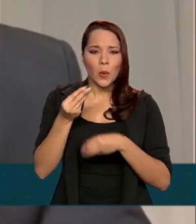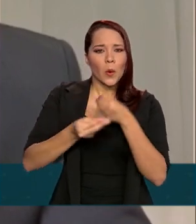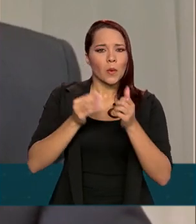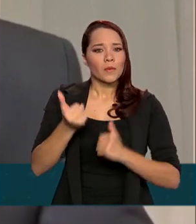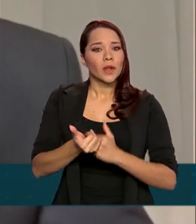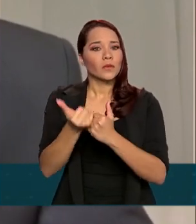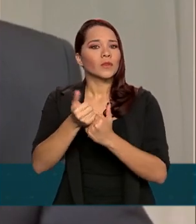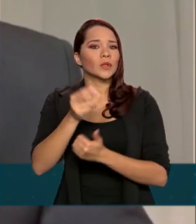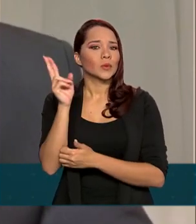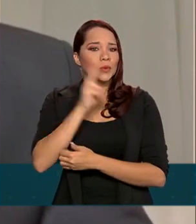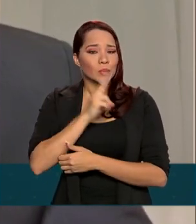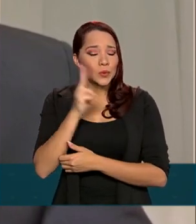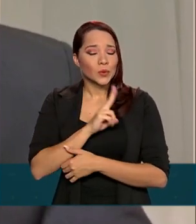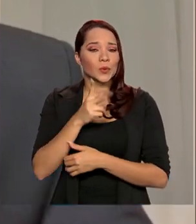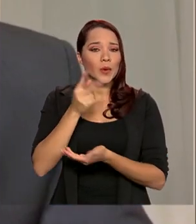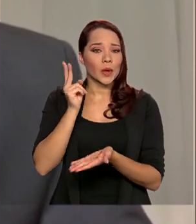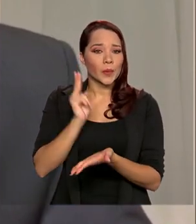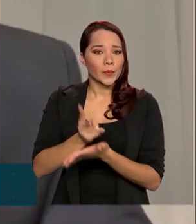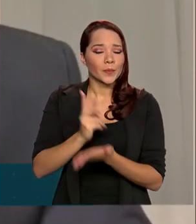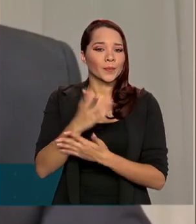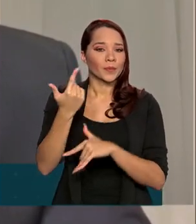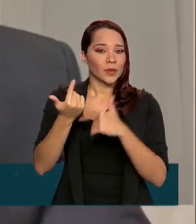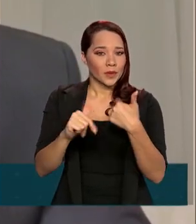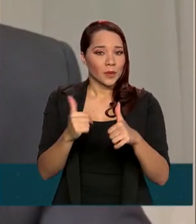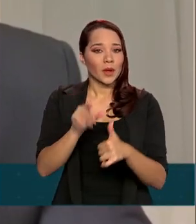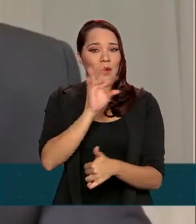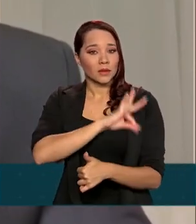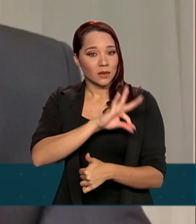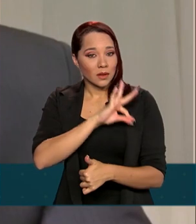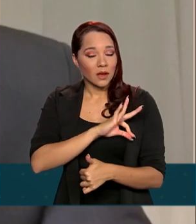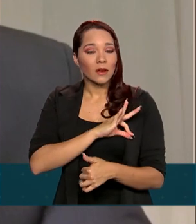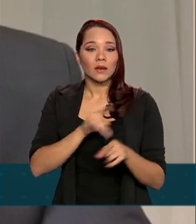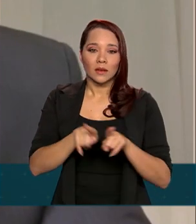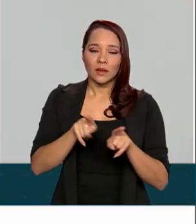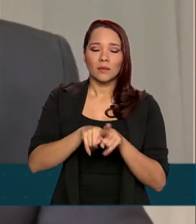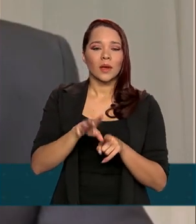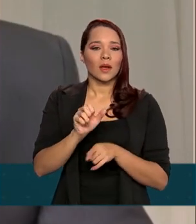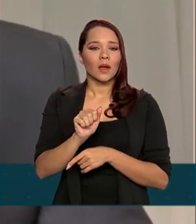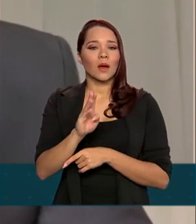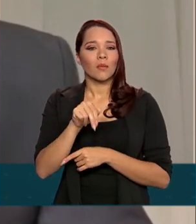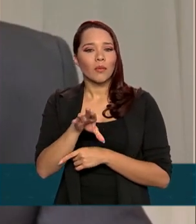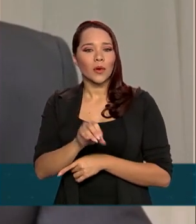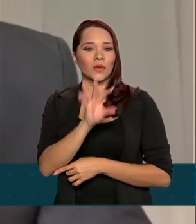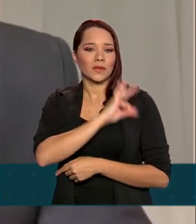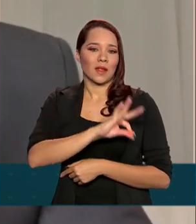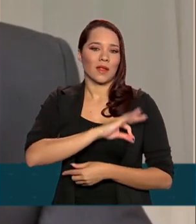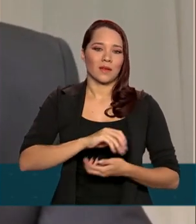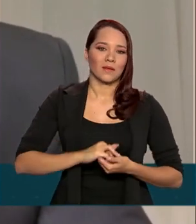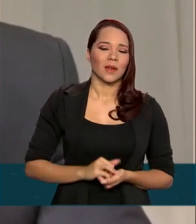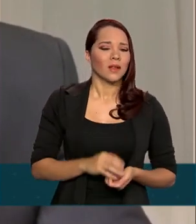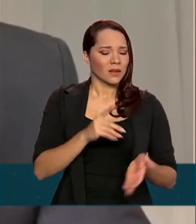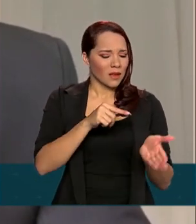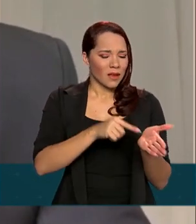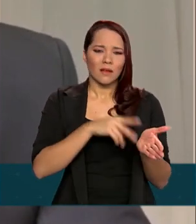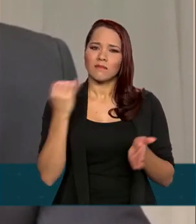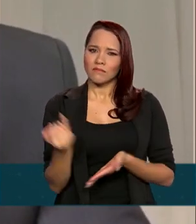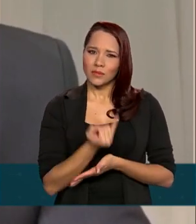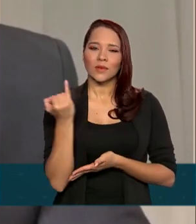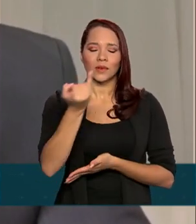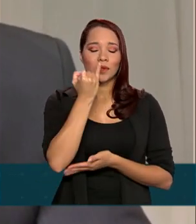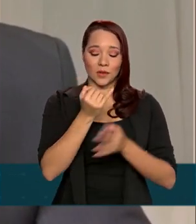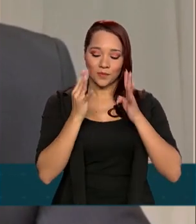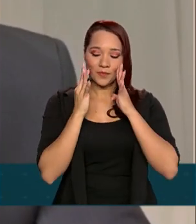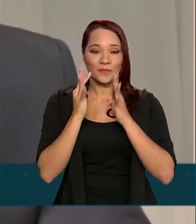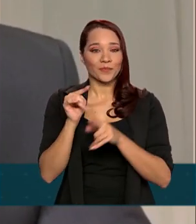emergencial para manutenção do emprego da renda e o abono salarial. A carteira está sendo fundamental para o atendimento do